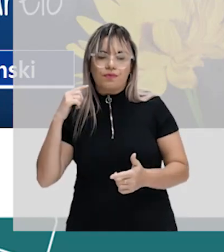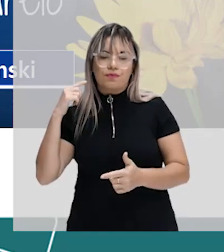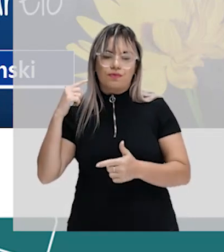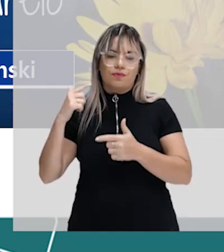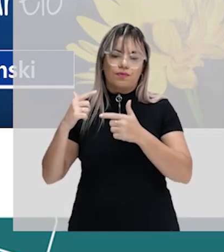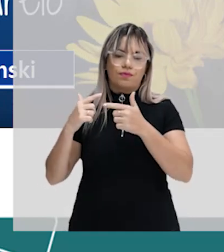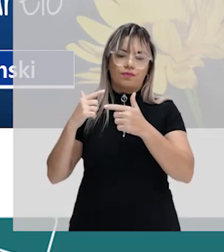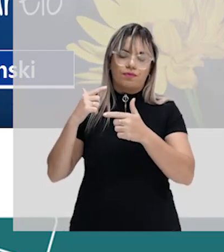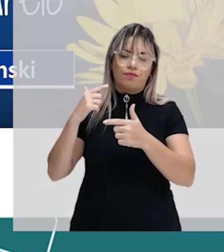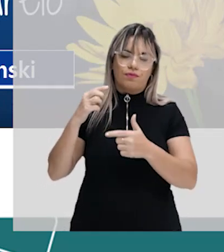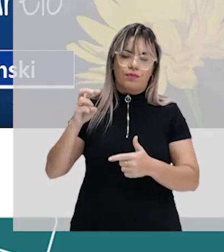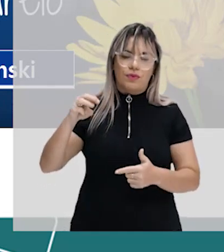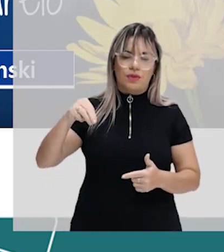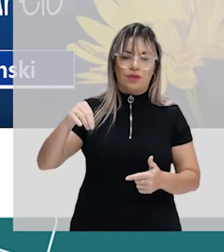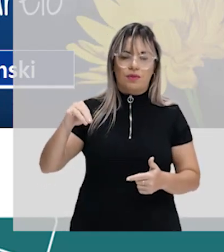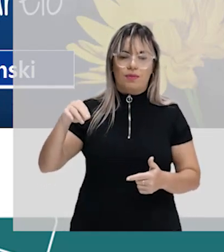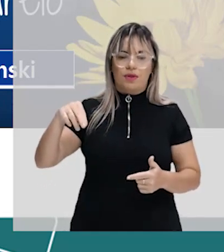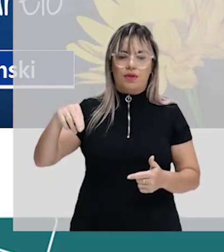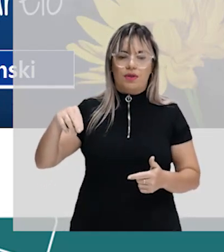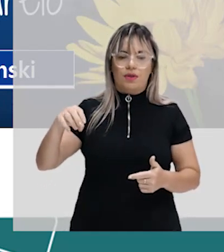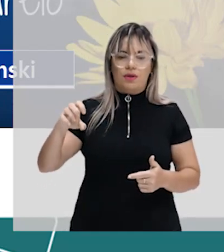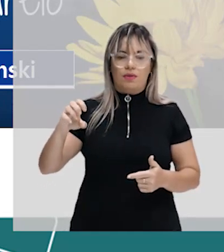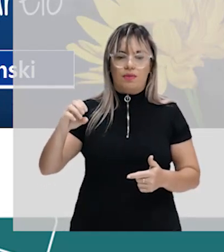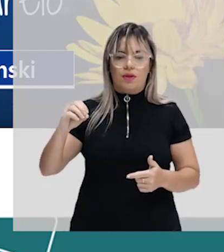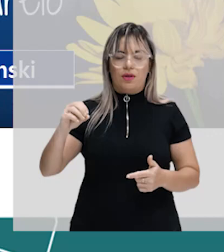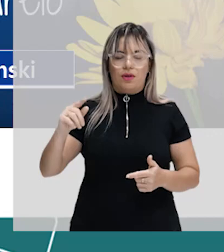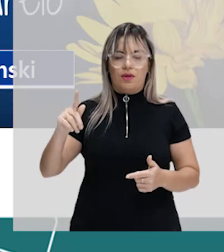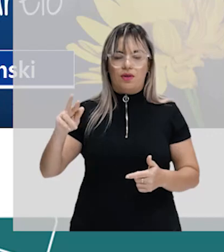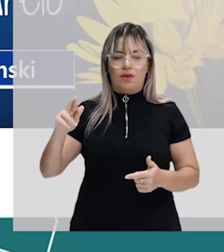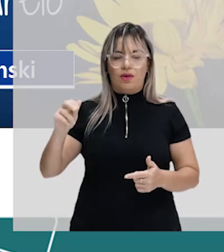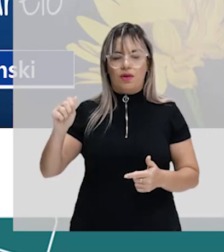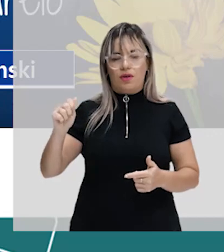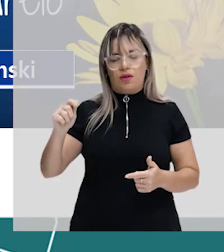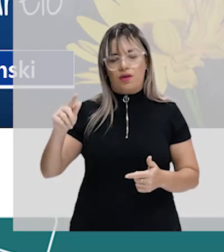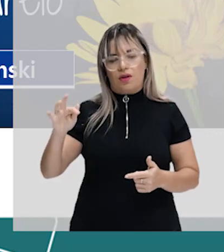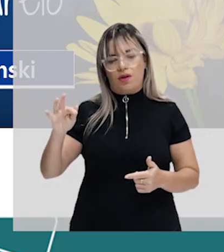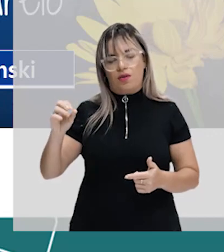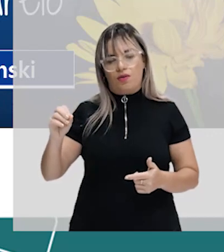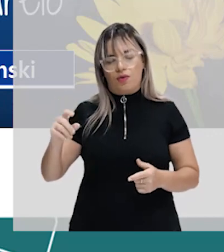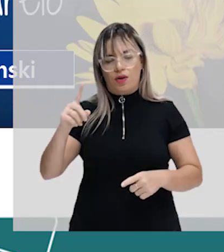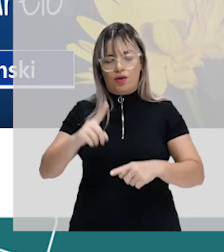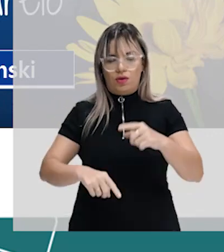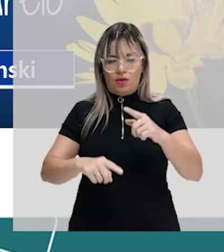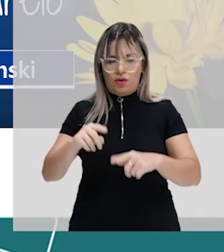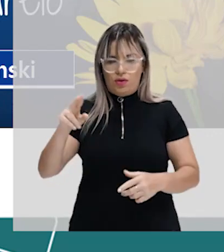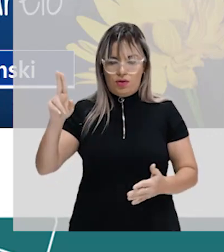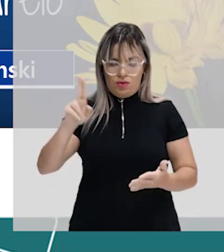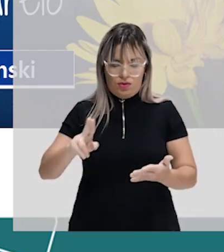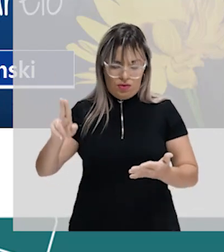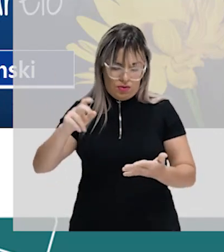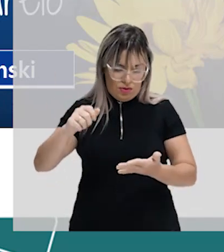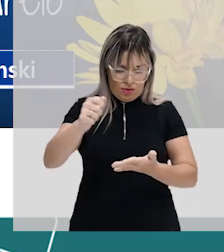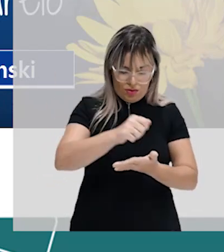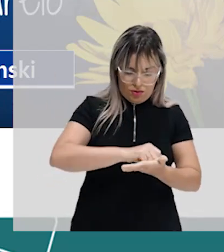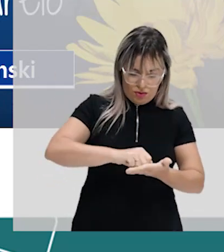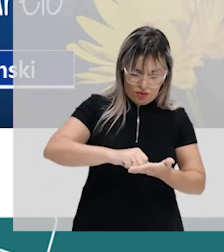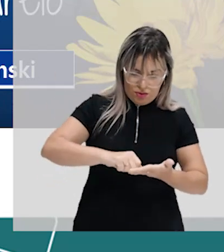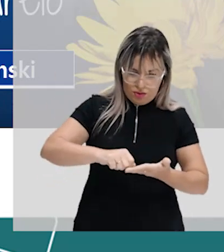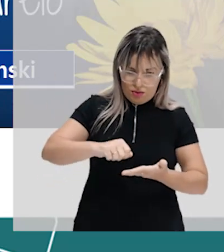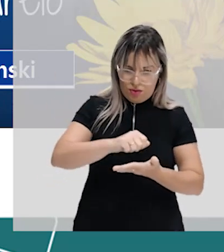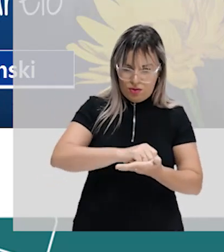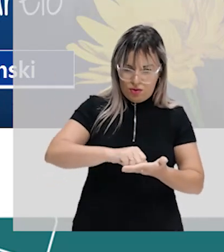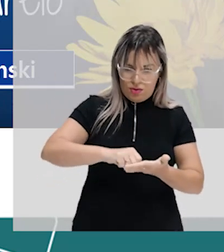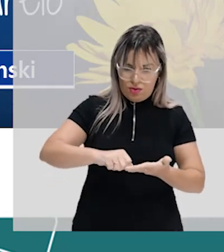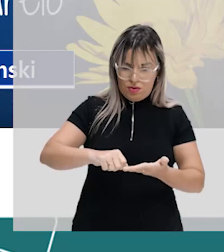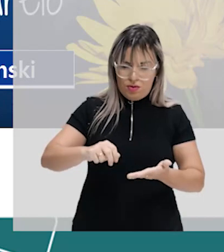mimeógrafo. Mimeógrafo era um objeto onde eles mesmos escreviam e produziam. Por que eu estou fazendo isso? Porque é um movimento que se faz